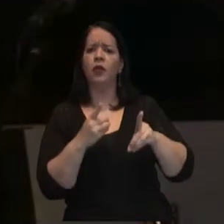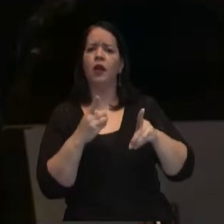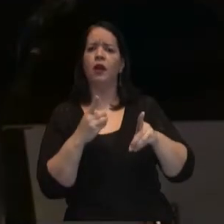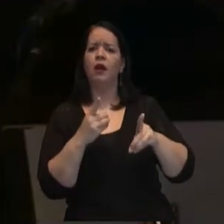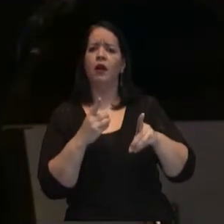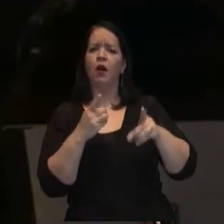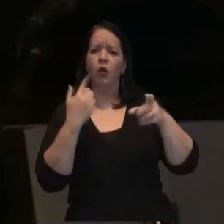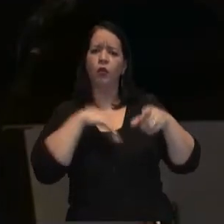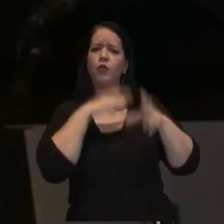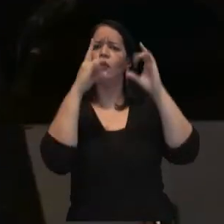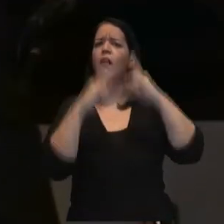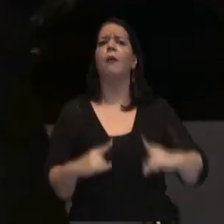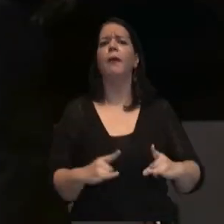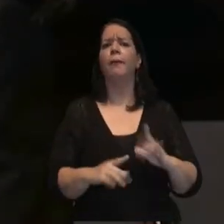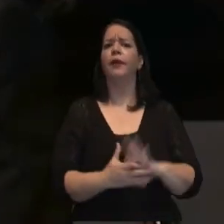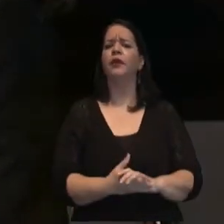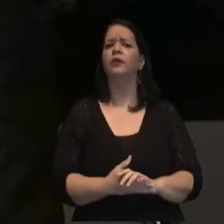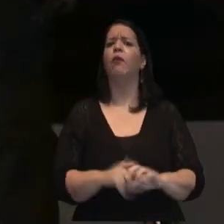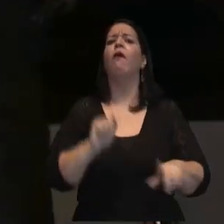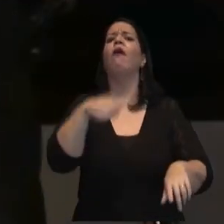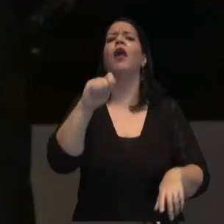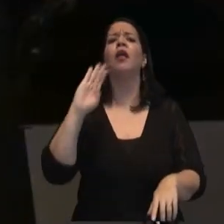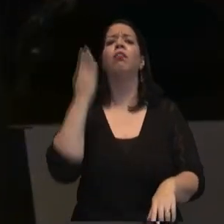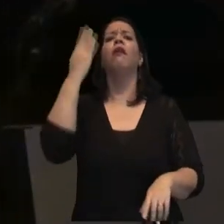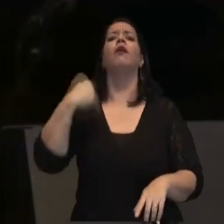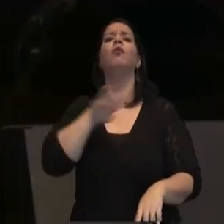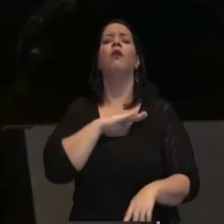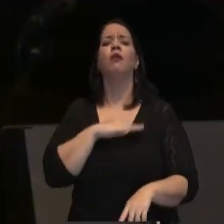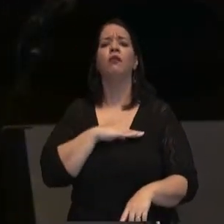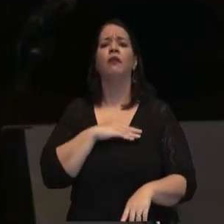está contando tudo o que está acontecendo aqui?